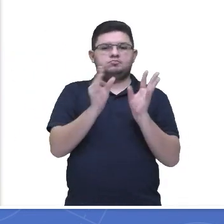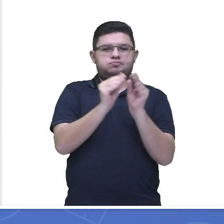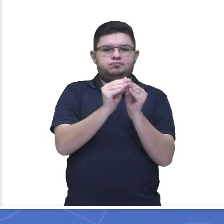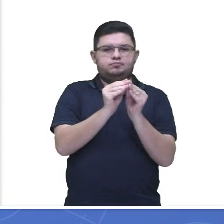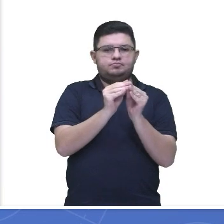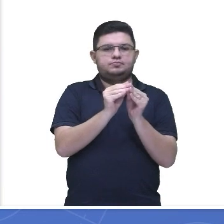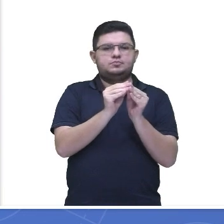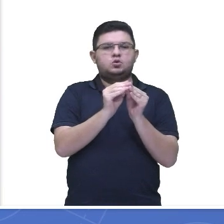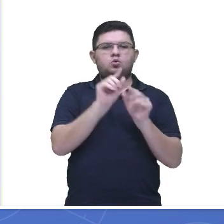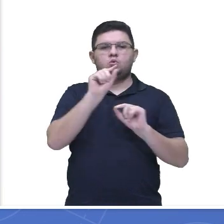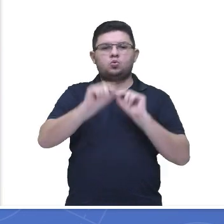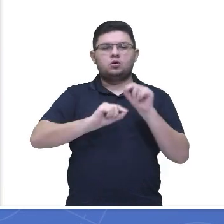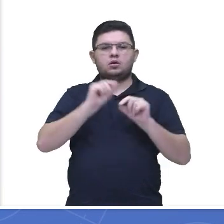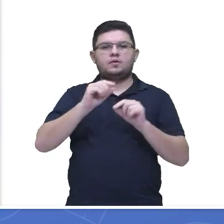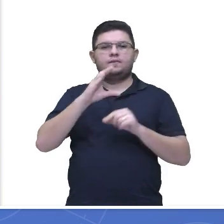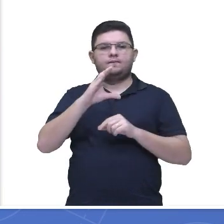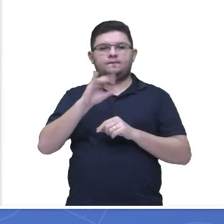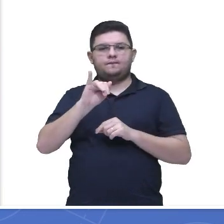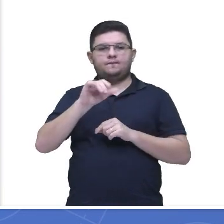do composto